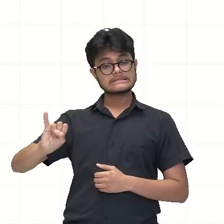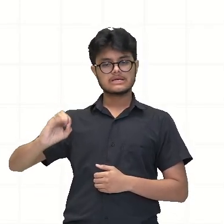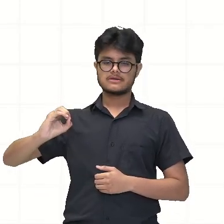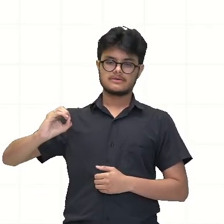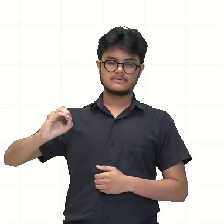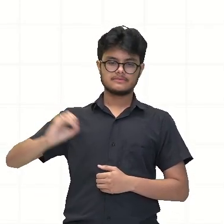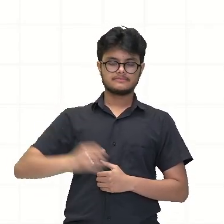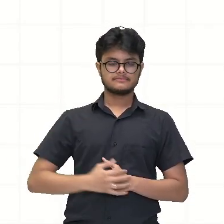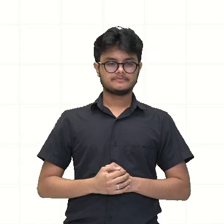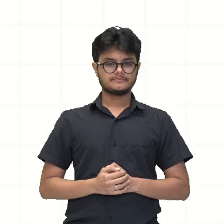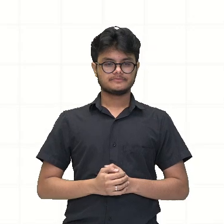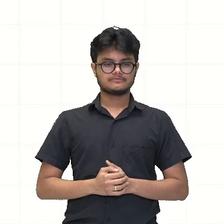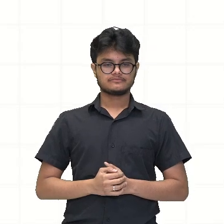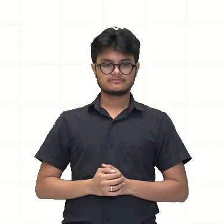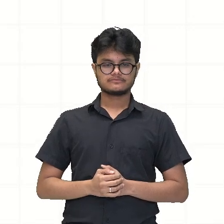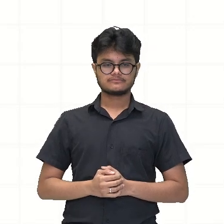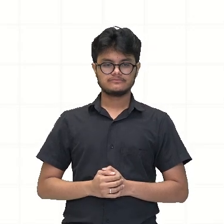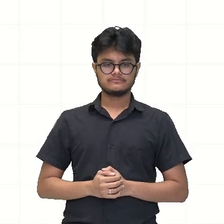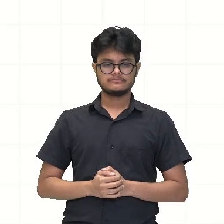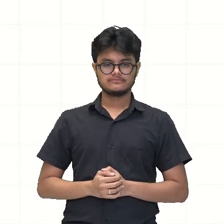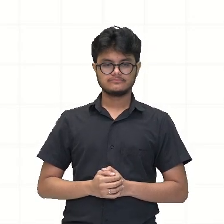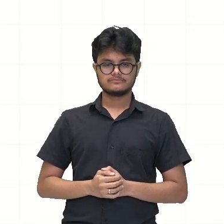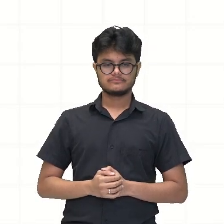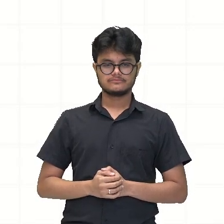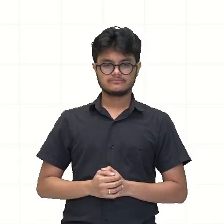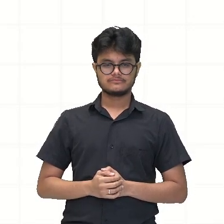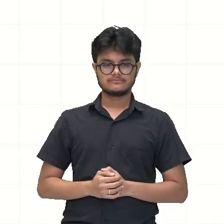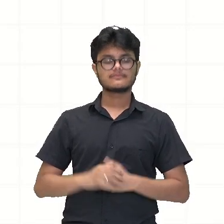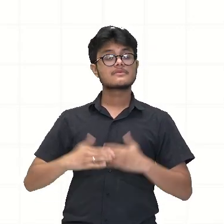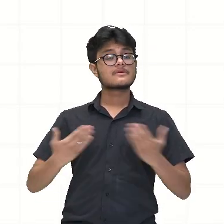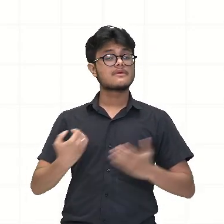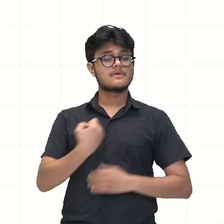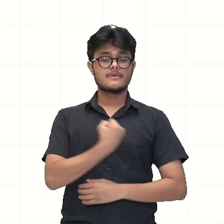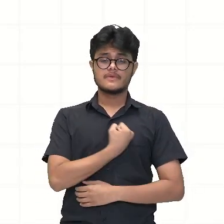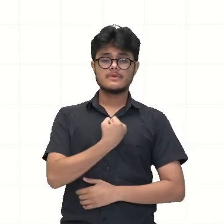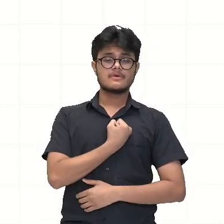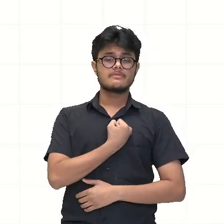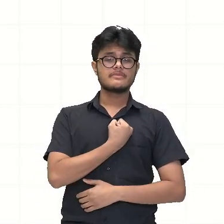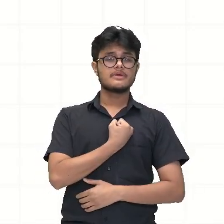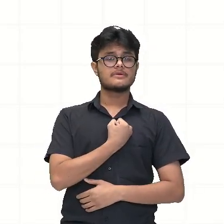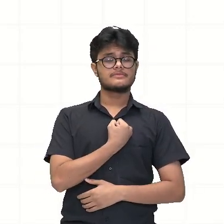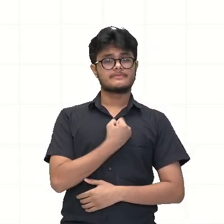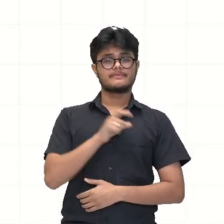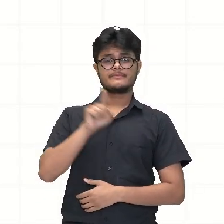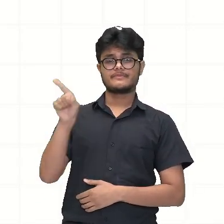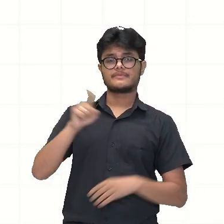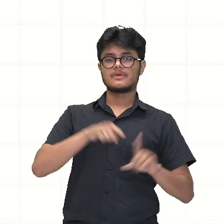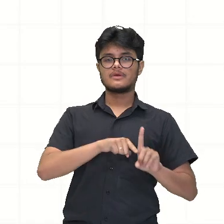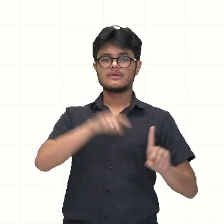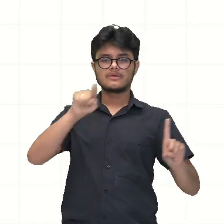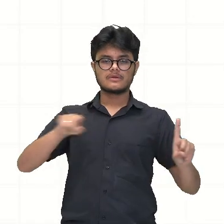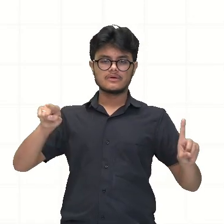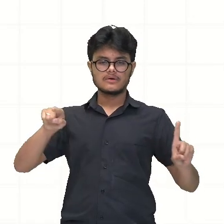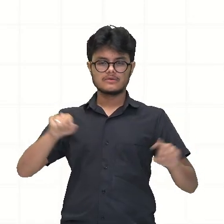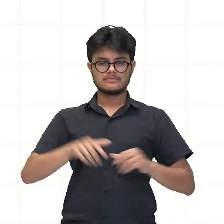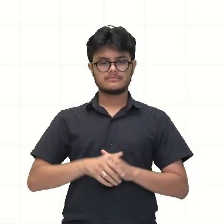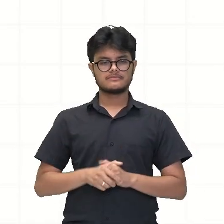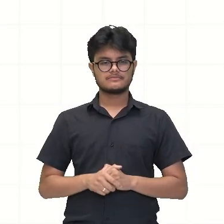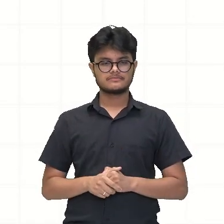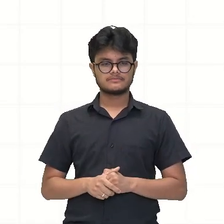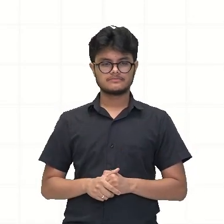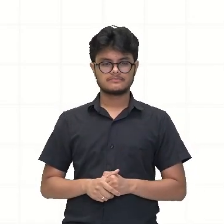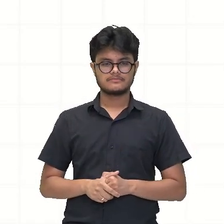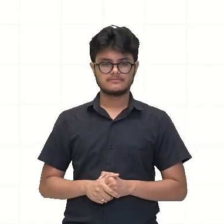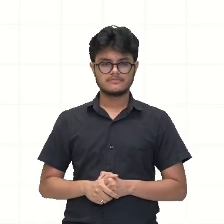quando esse y for igual a 0, qual vai ser o número aí no gráfico, no x? Né? Então, a gente pode olhar aí a